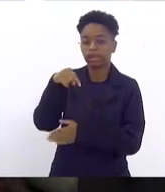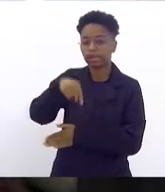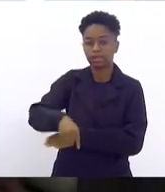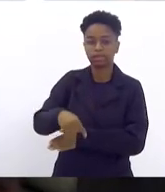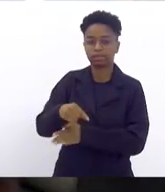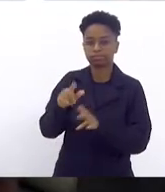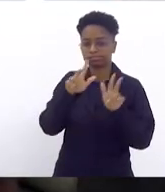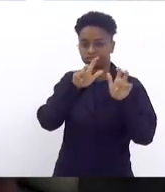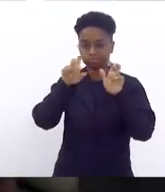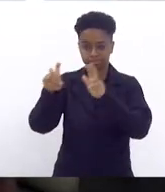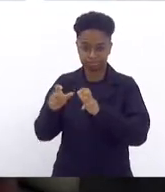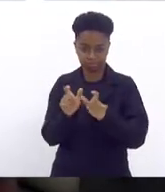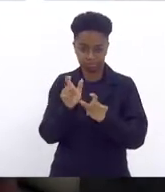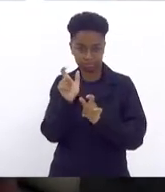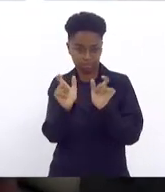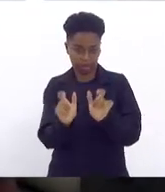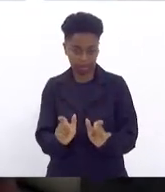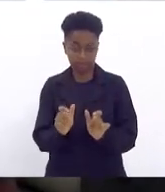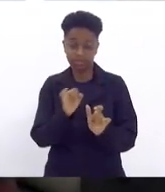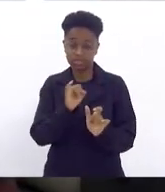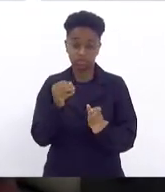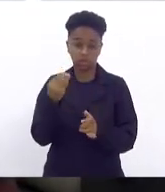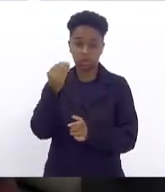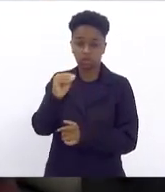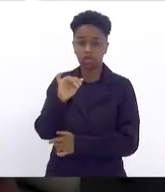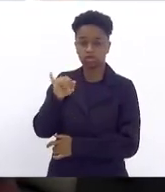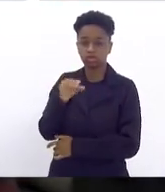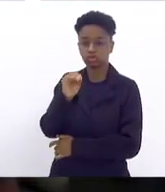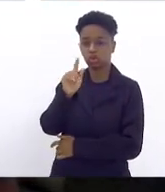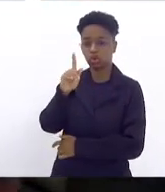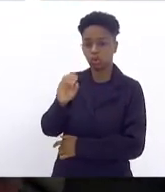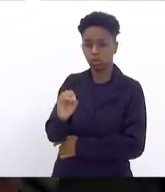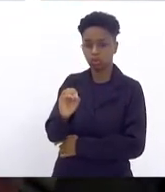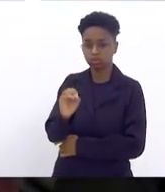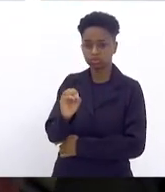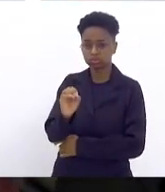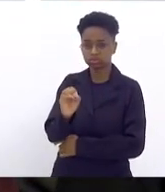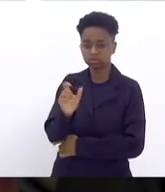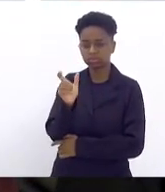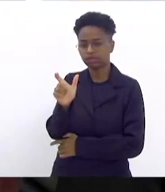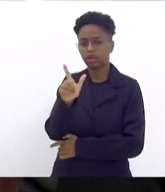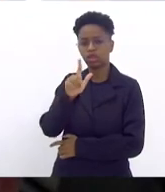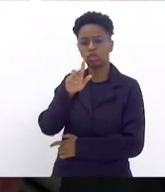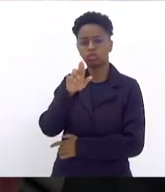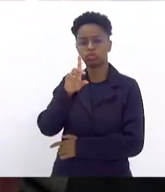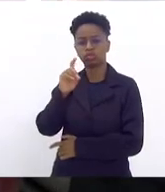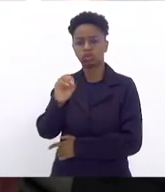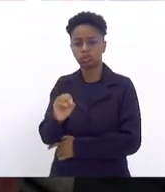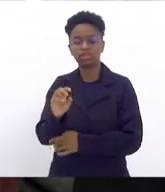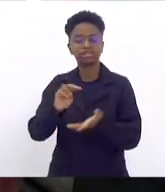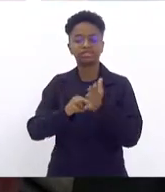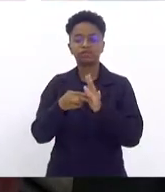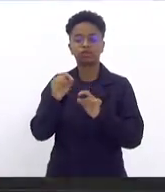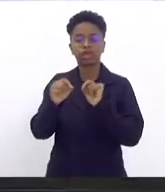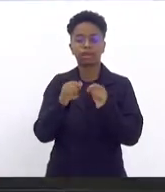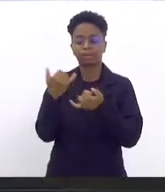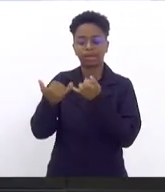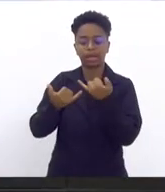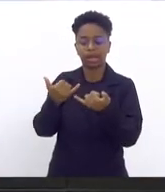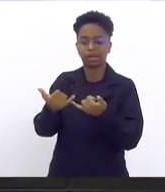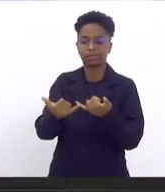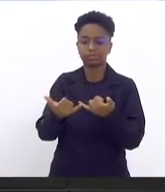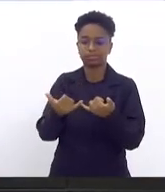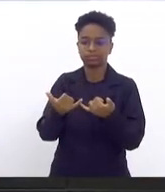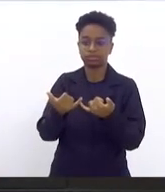Se colocar jogos, fica... Olha aqui. A palavra ludus do latim significa jogar e brincar. Por